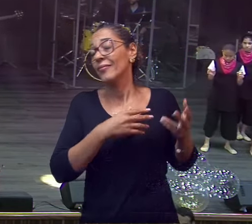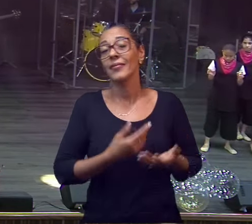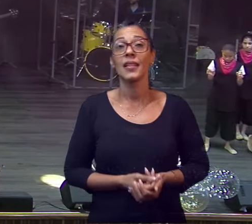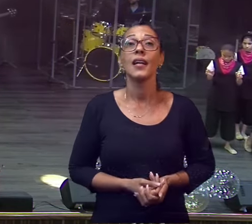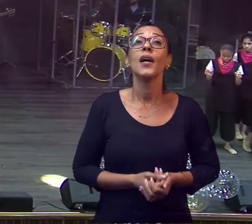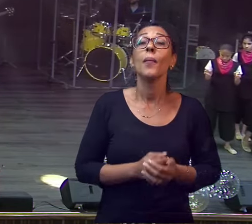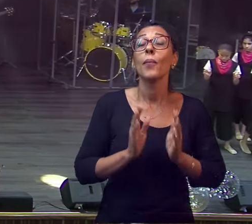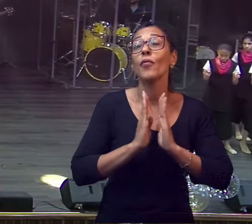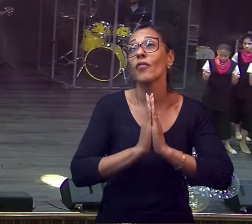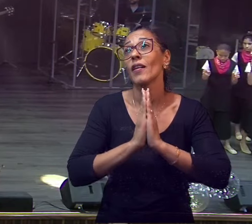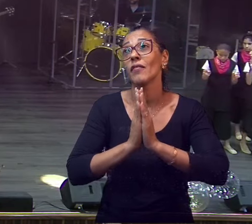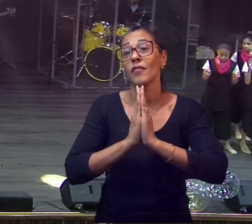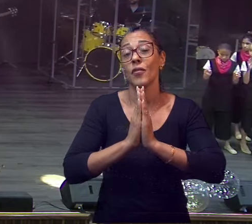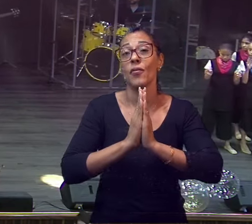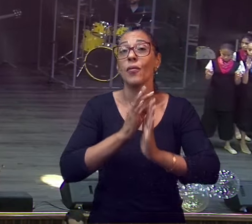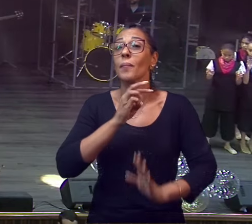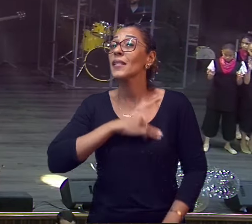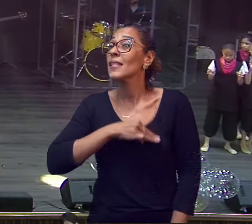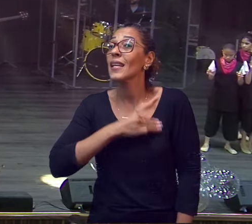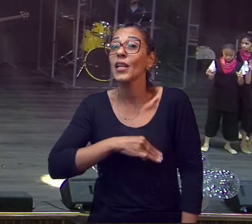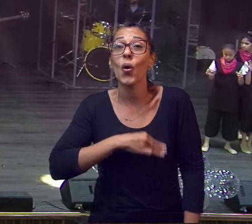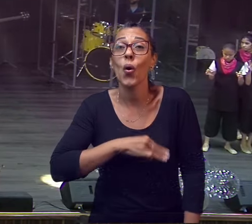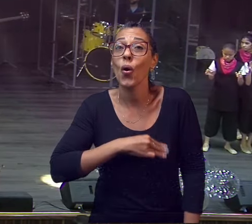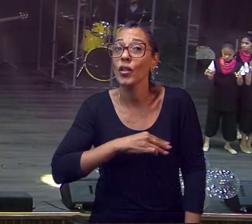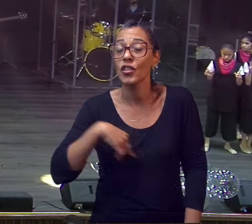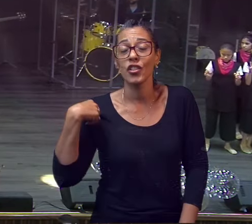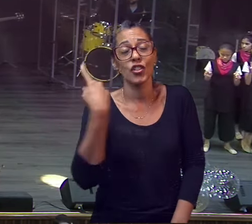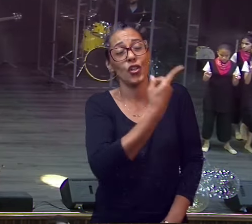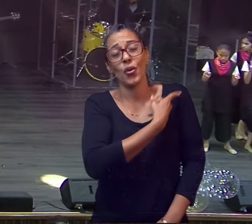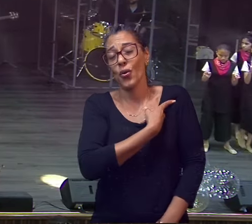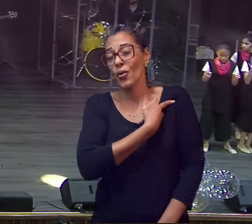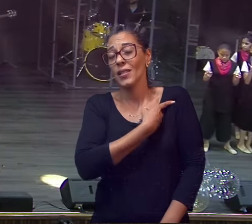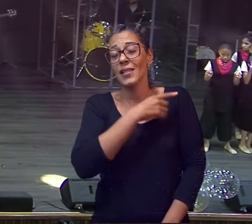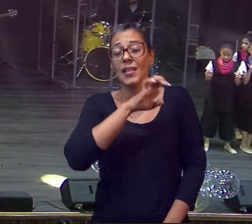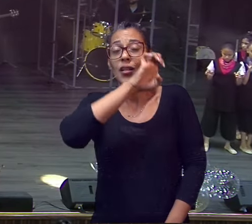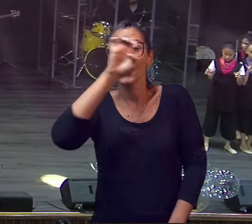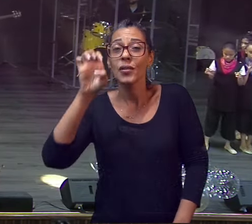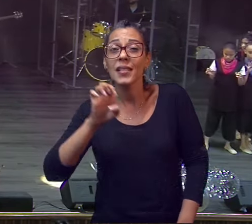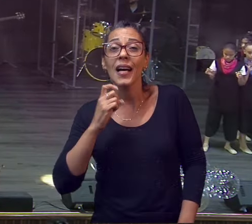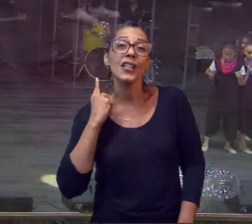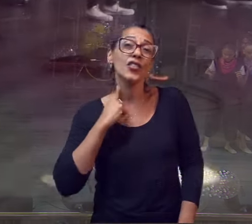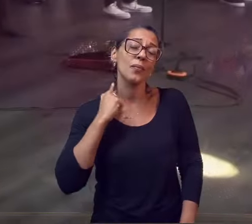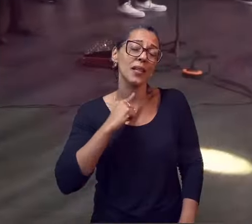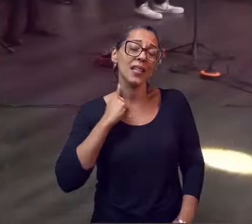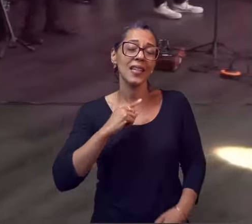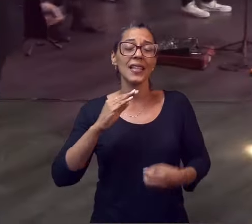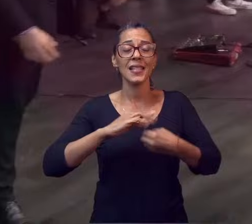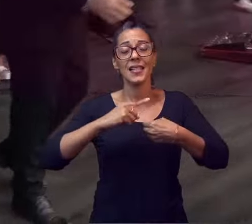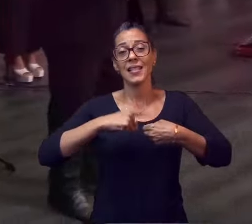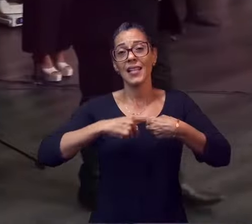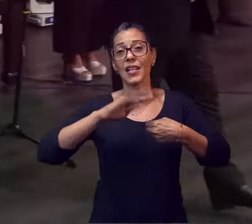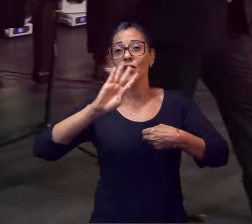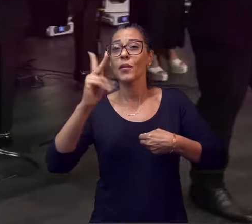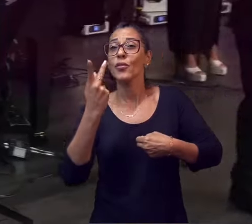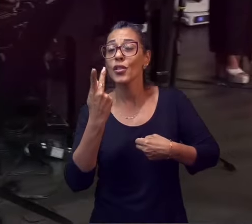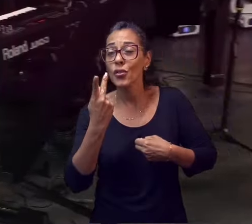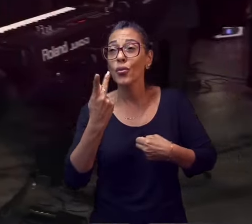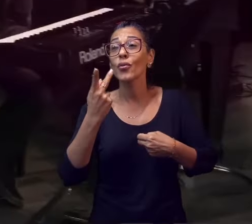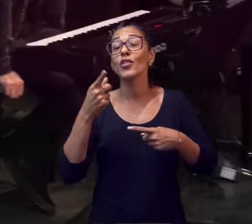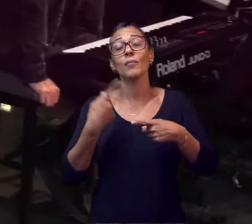misericórdia Deus de Minas Gerais de Belo Horizonte porque aqui existe um povo que te ama